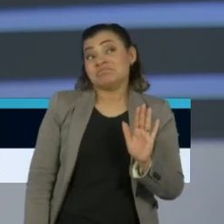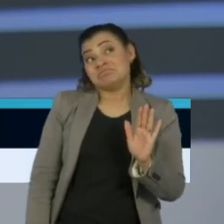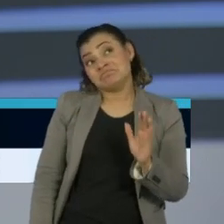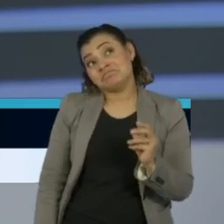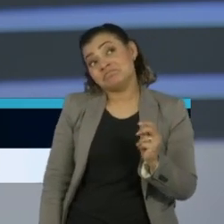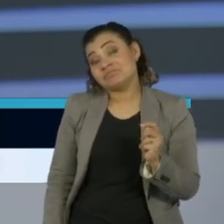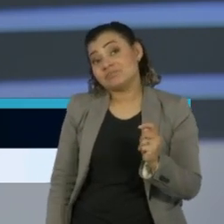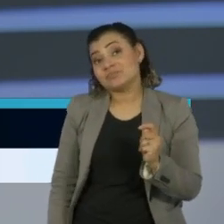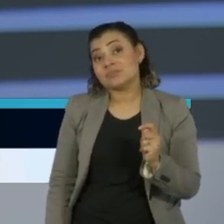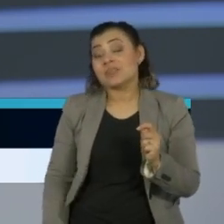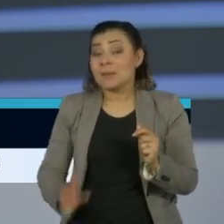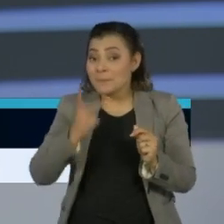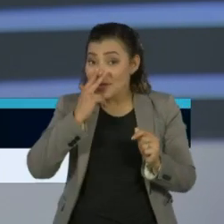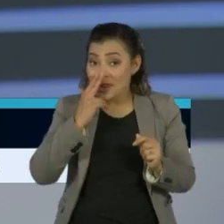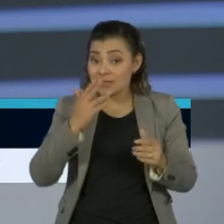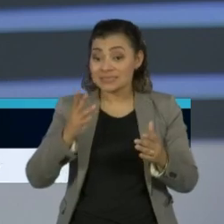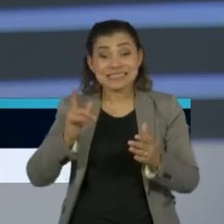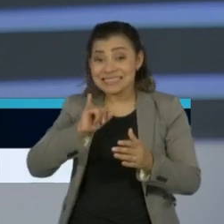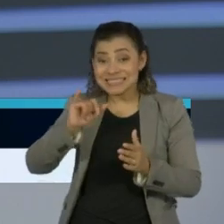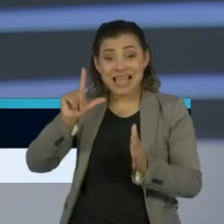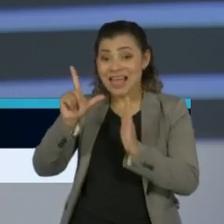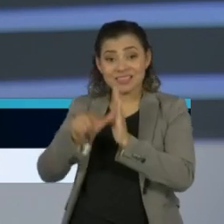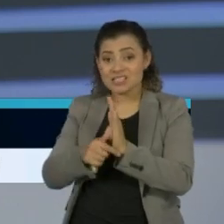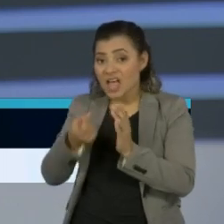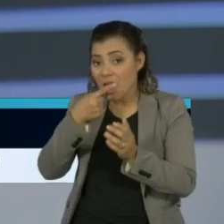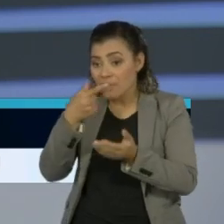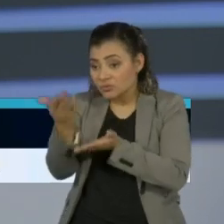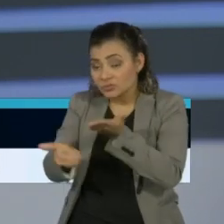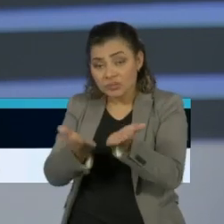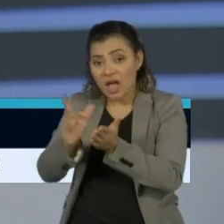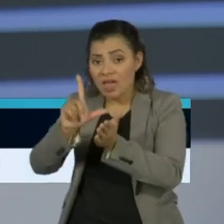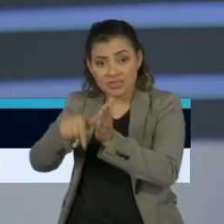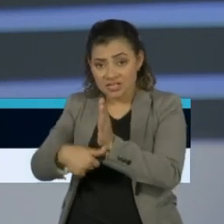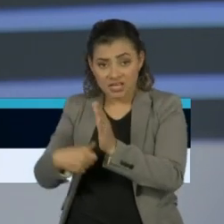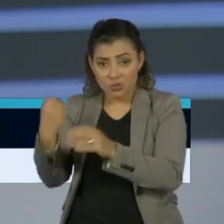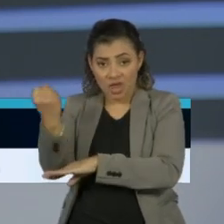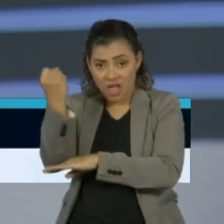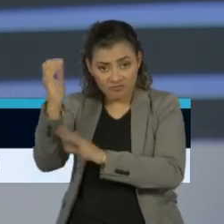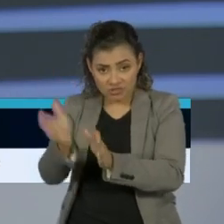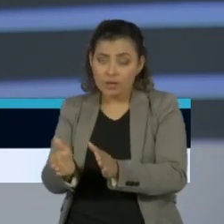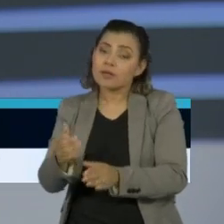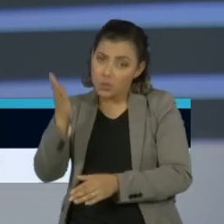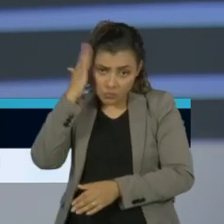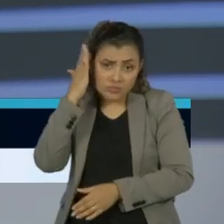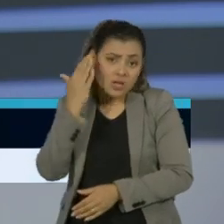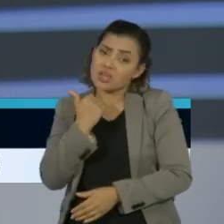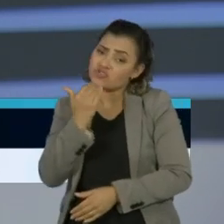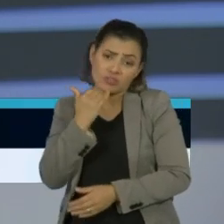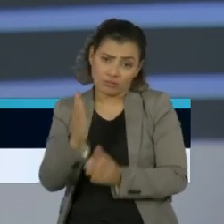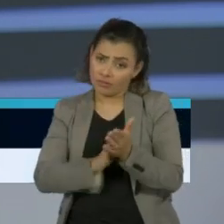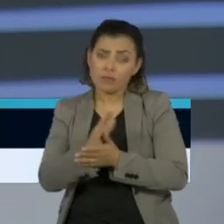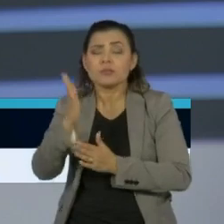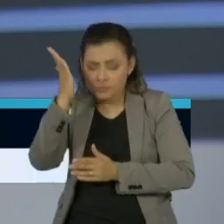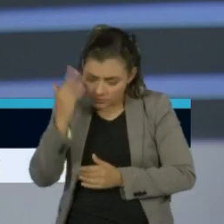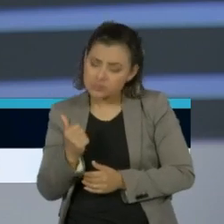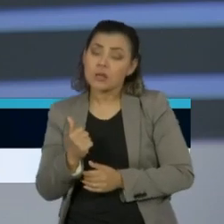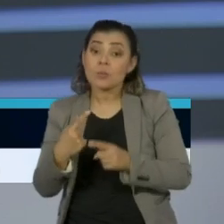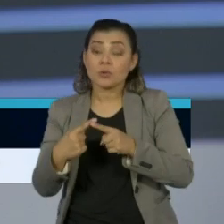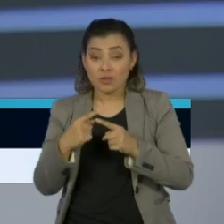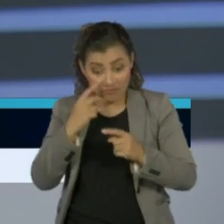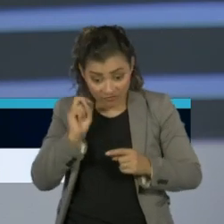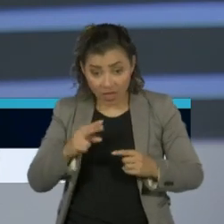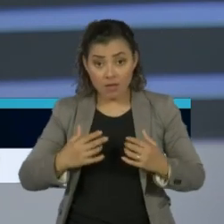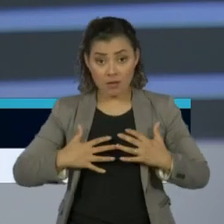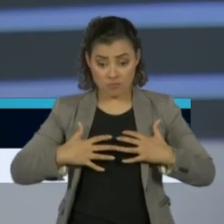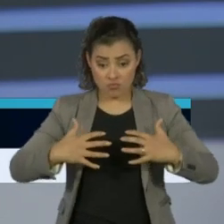diz que o administração thalia é inútil de fato é porque isso eu tenho certeza quando você vê o dano ao pulmão